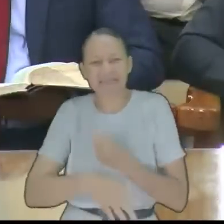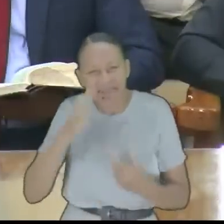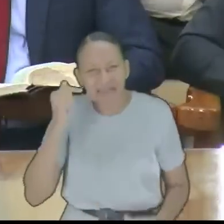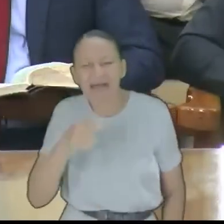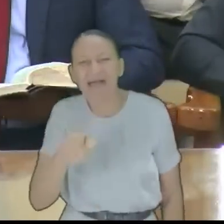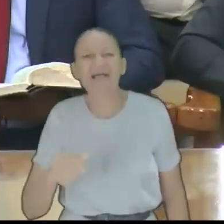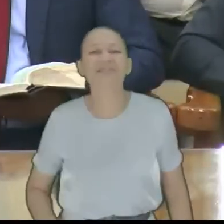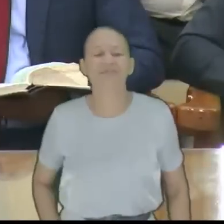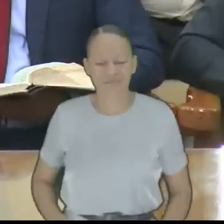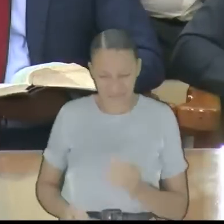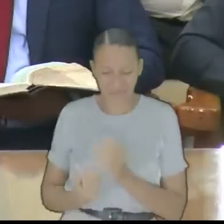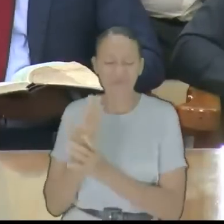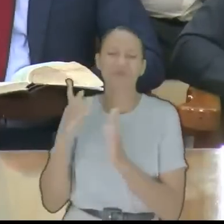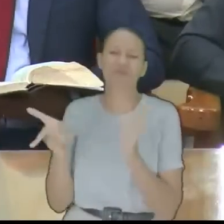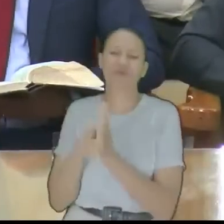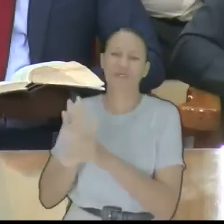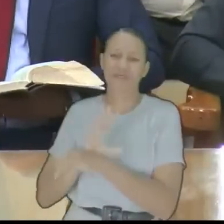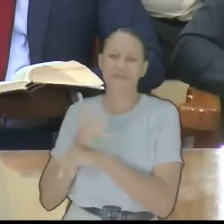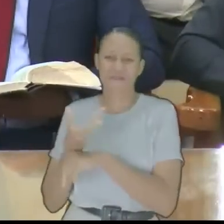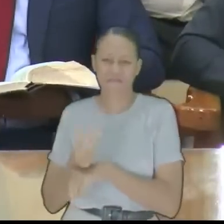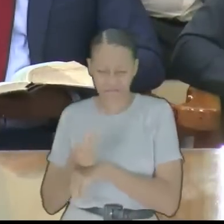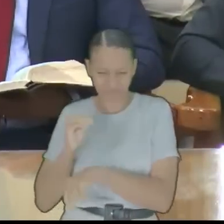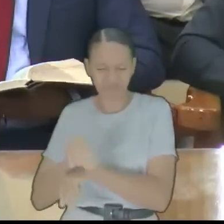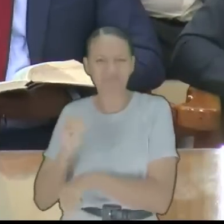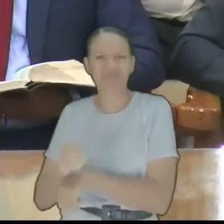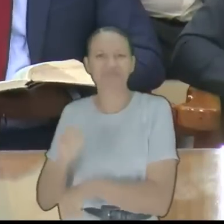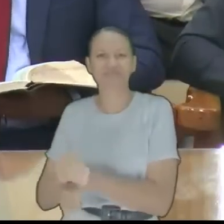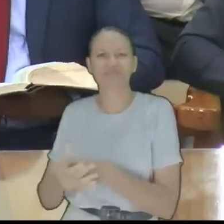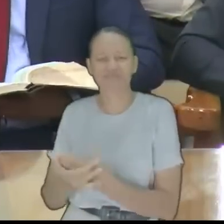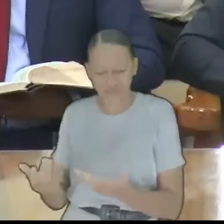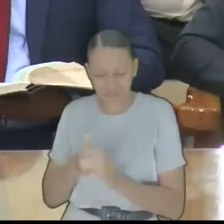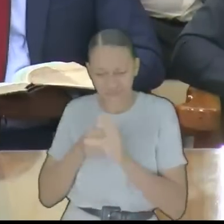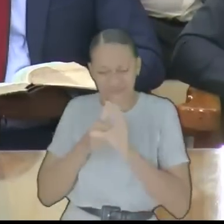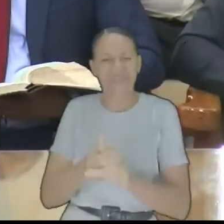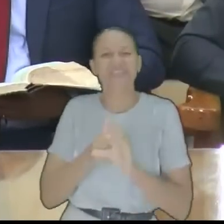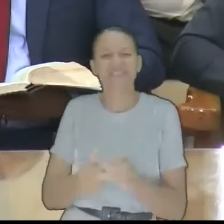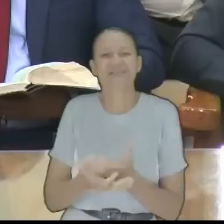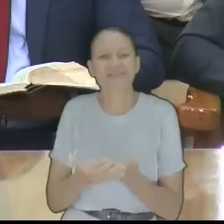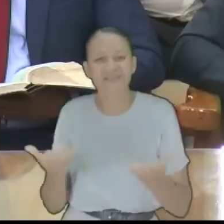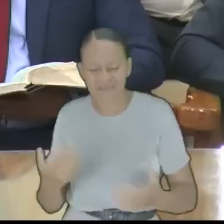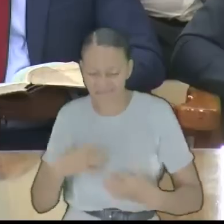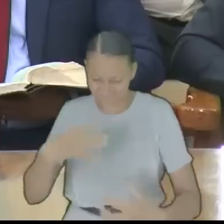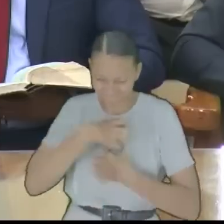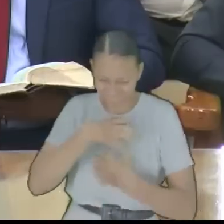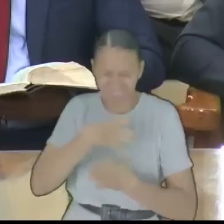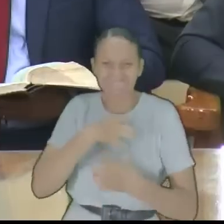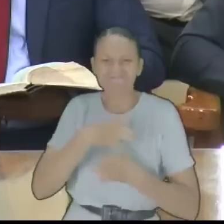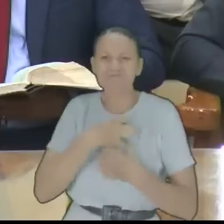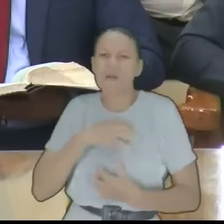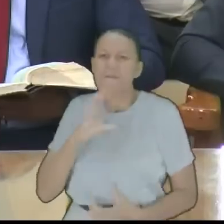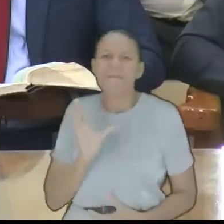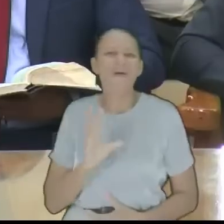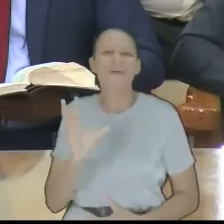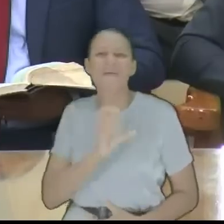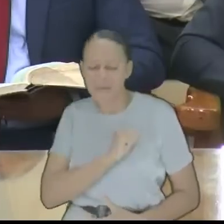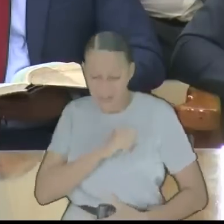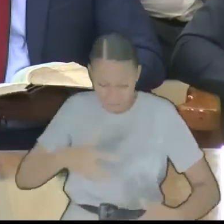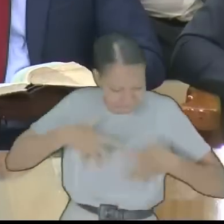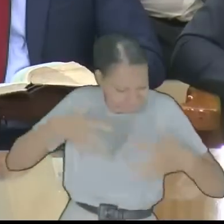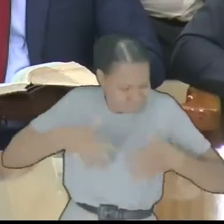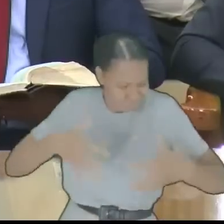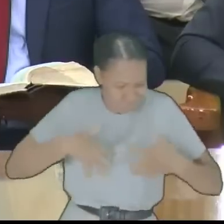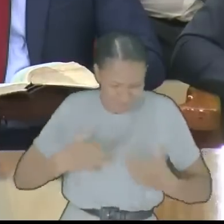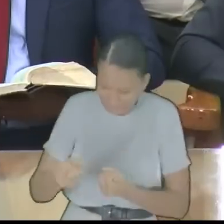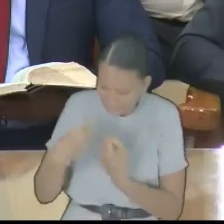Aleluia. Foi a igreja, aleluia. Foi os cristãos, movidos pelo amor, movidos